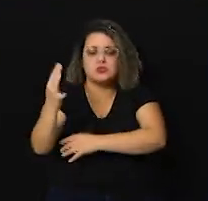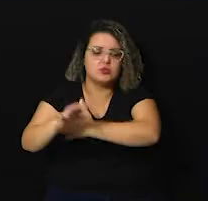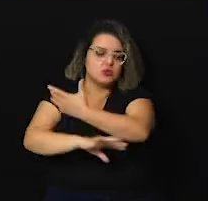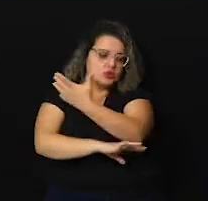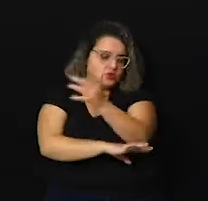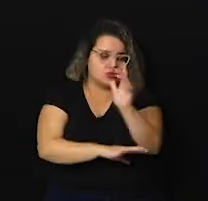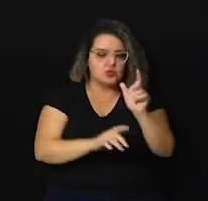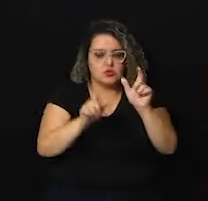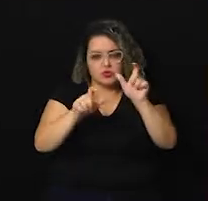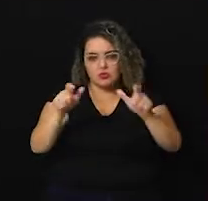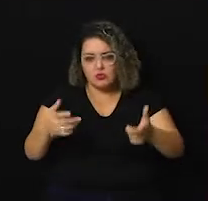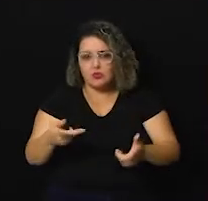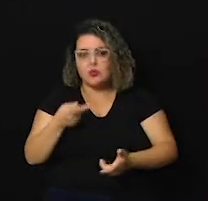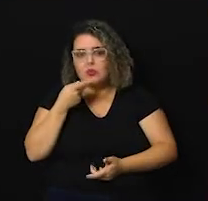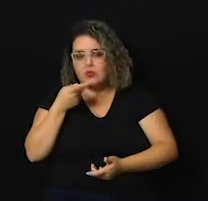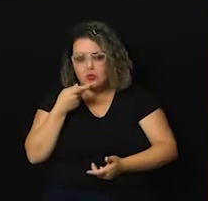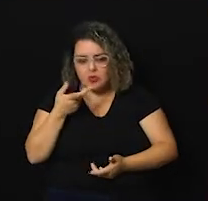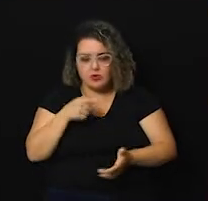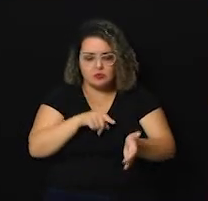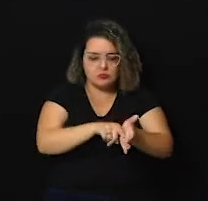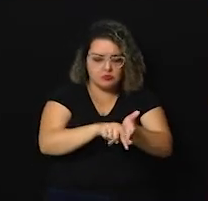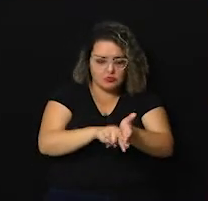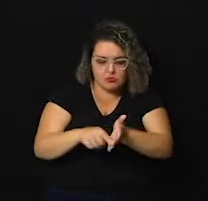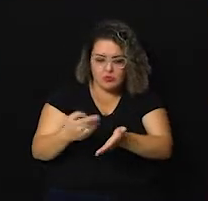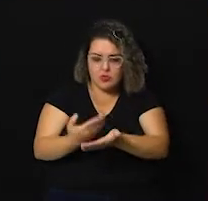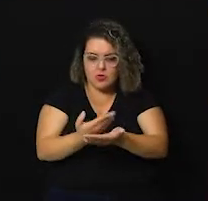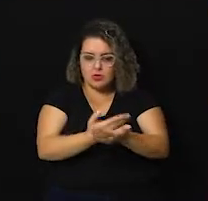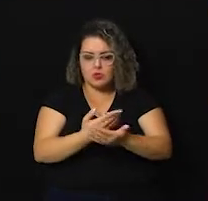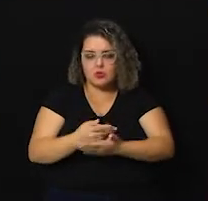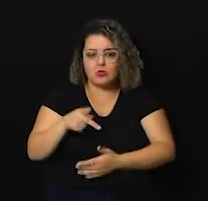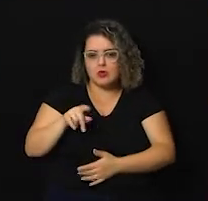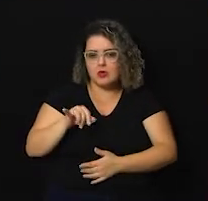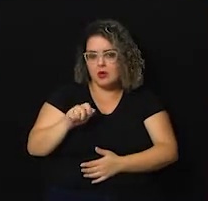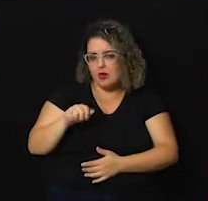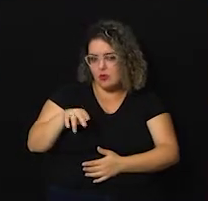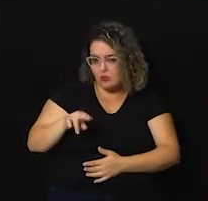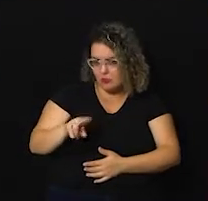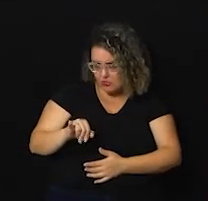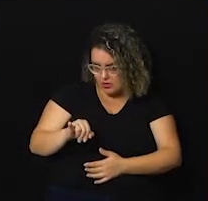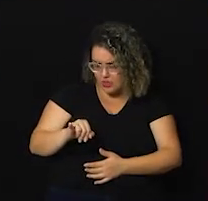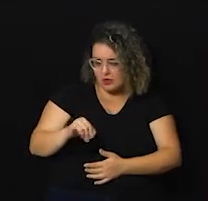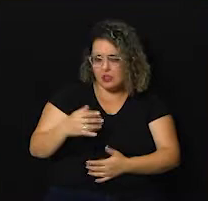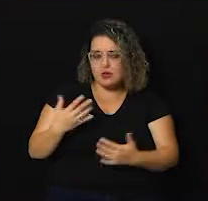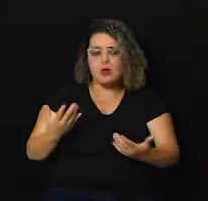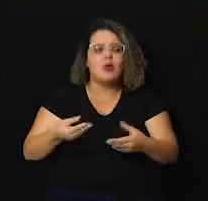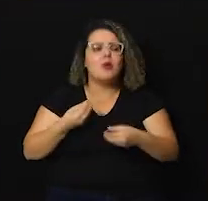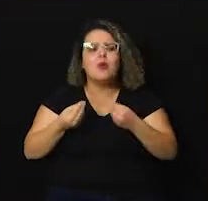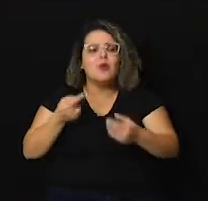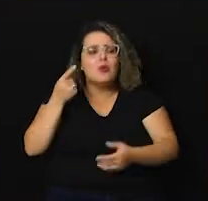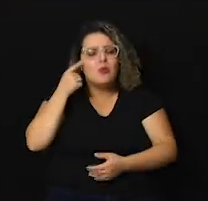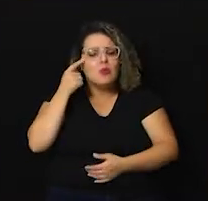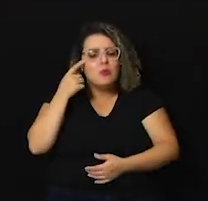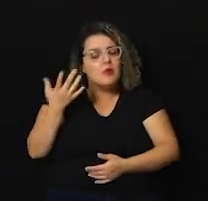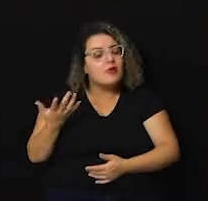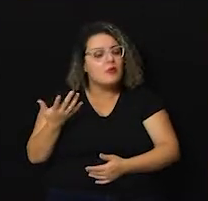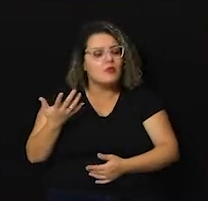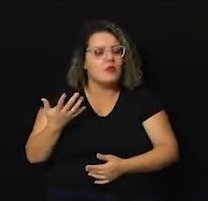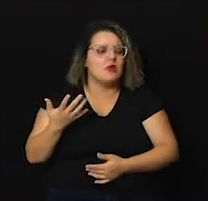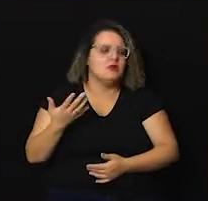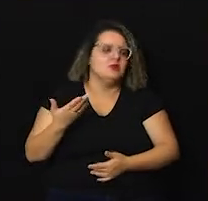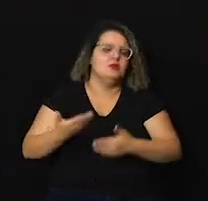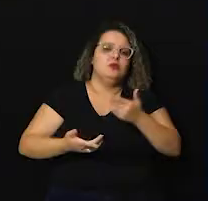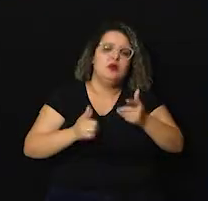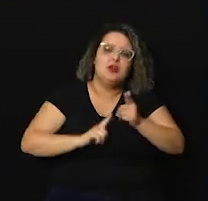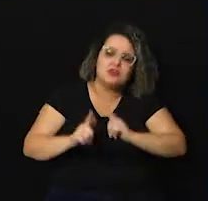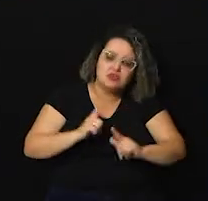principalmente das pessoas, como o senhor mencionou aí nesse estudo no Piauí, como a gente pensa que a questão ambiental